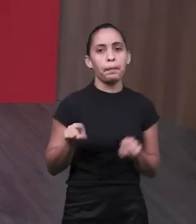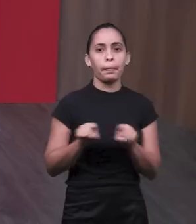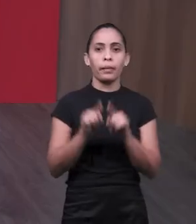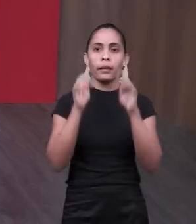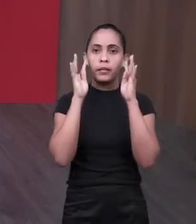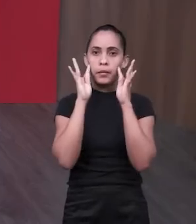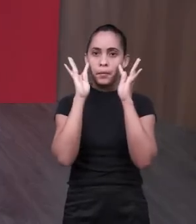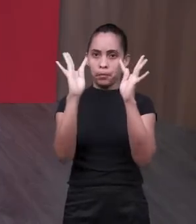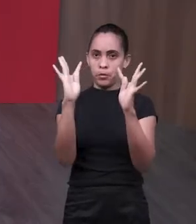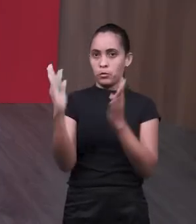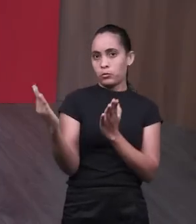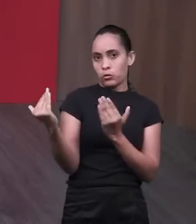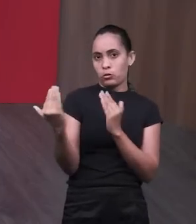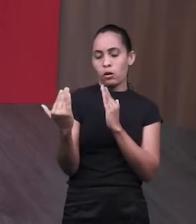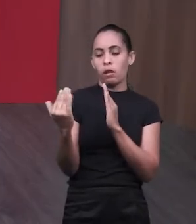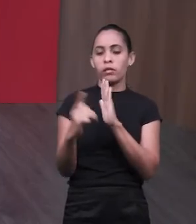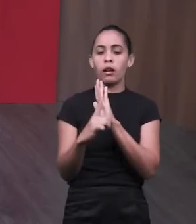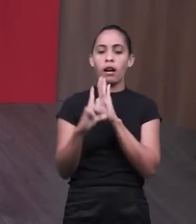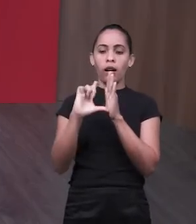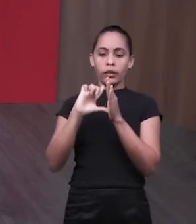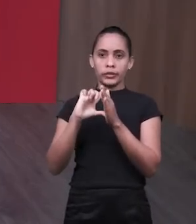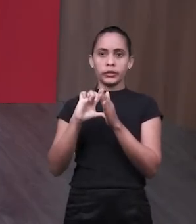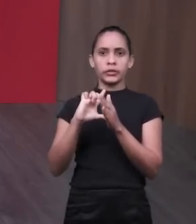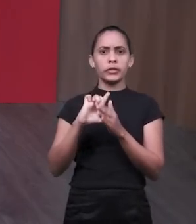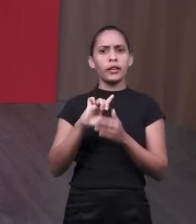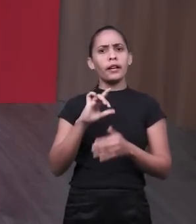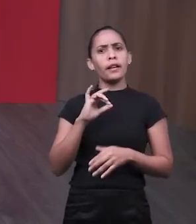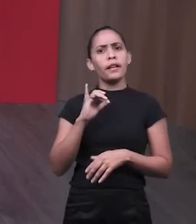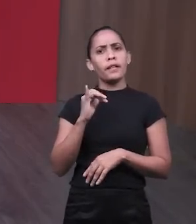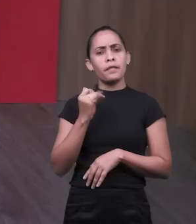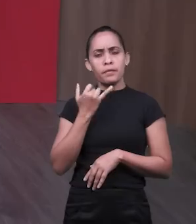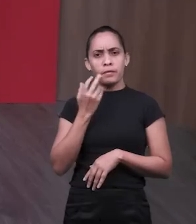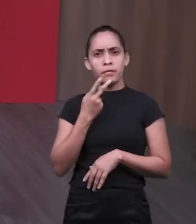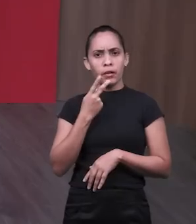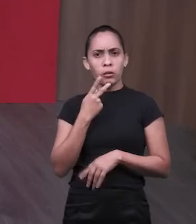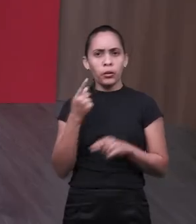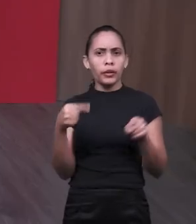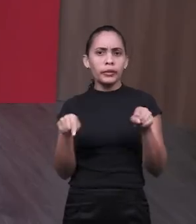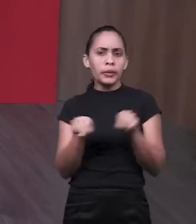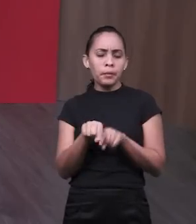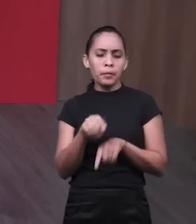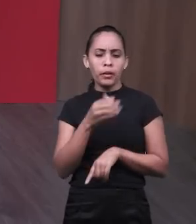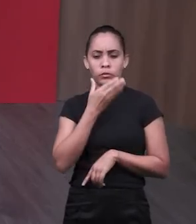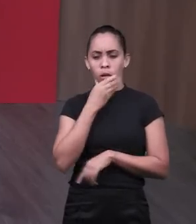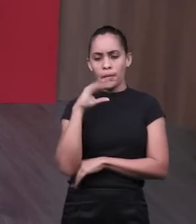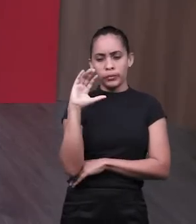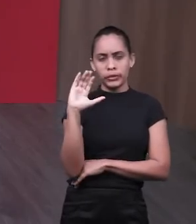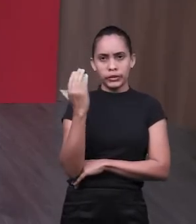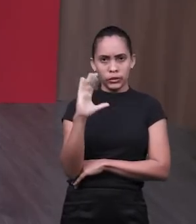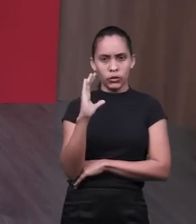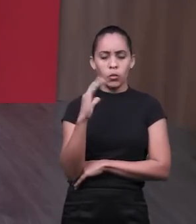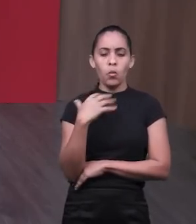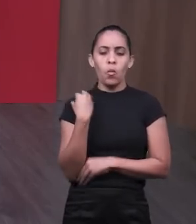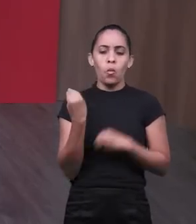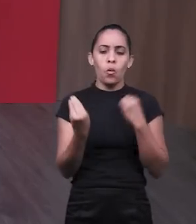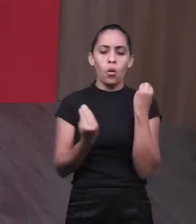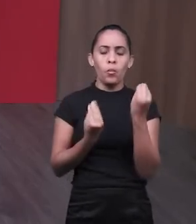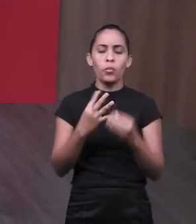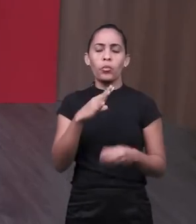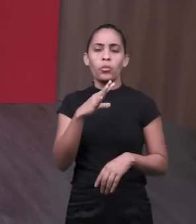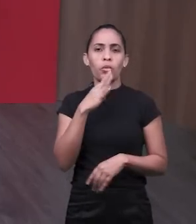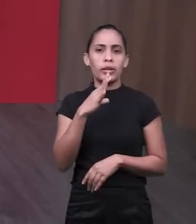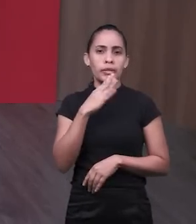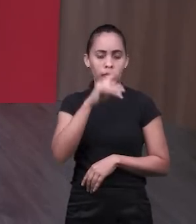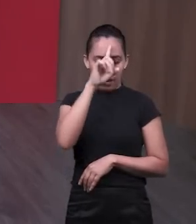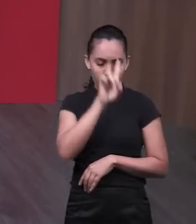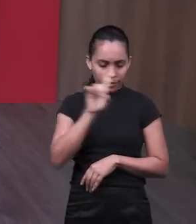um testemunho que um dos jovens nos procurou antes e falou a respeito de um cientista também, Muito bom. né? A respeito de como ele conheceu a